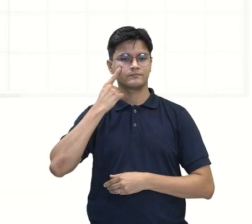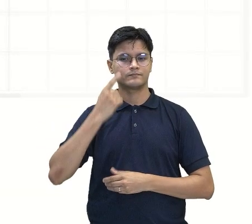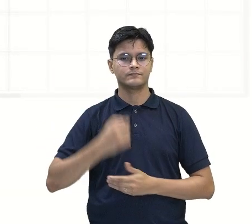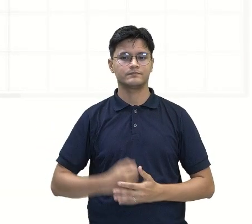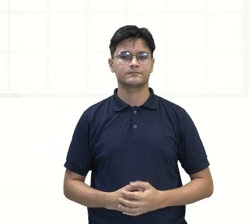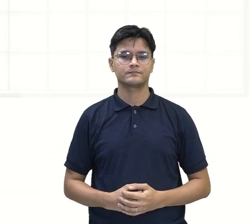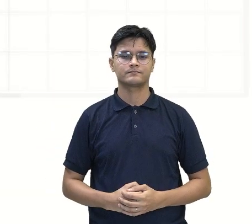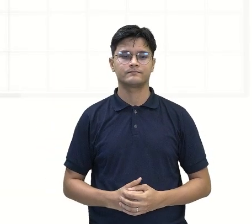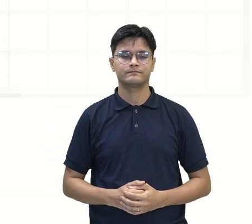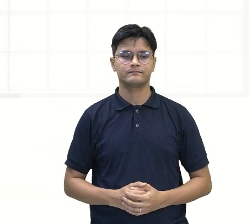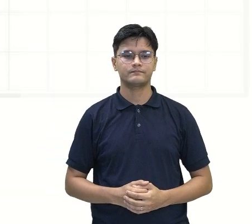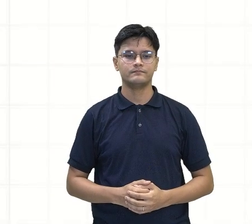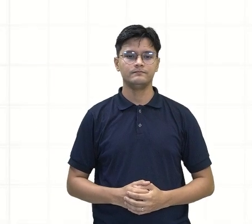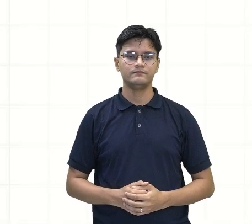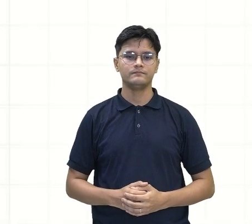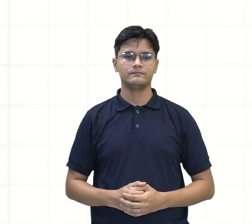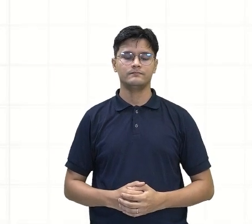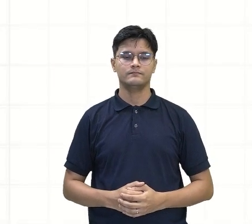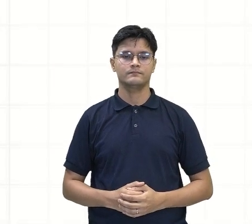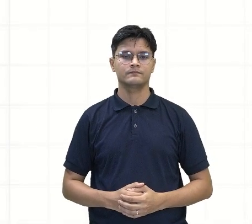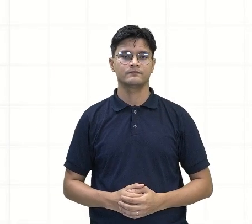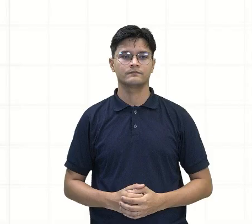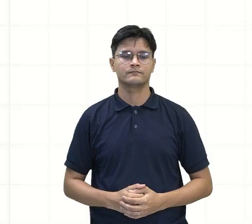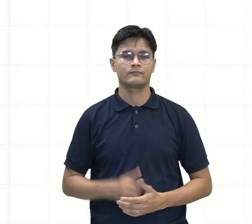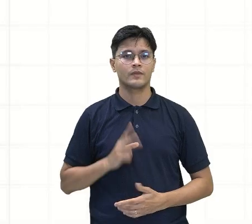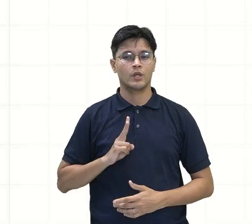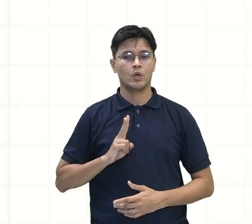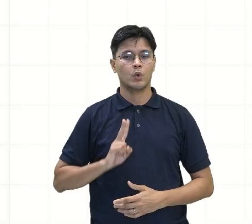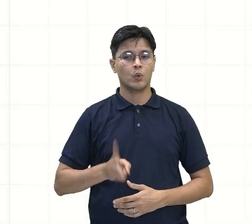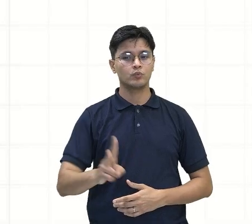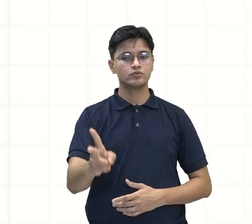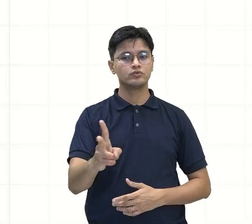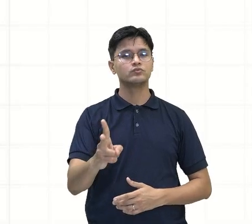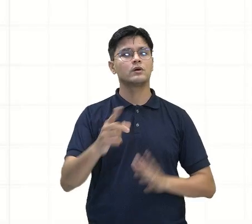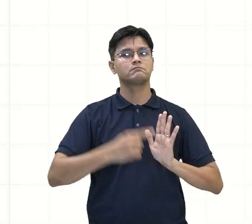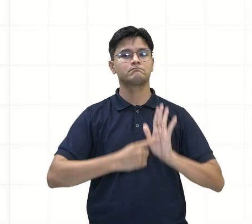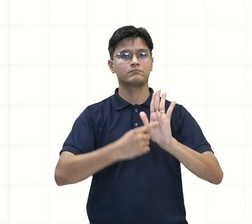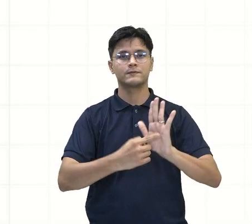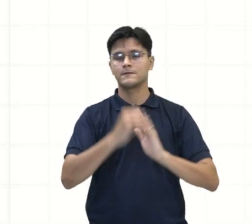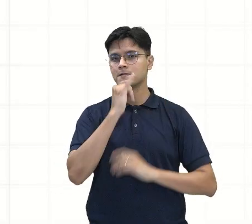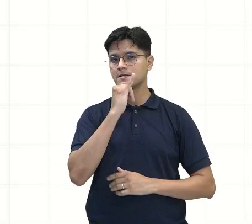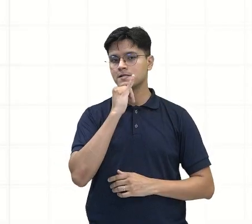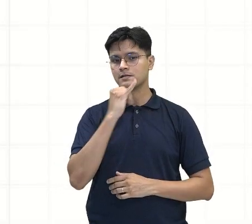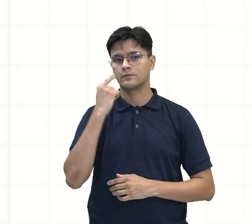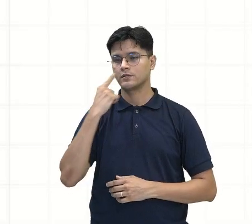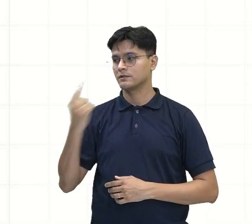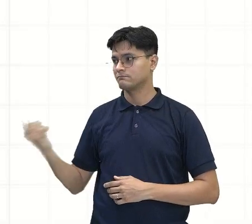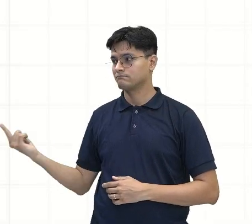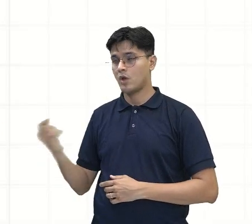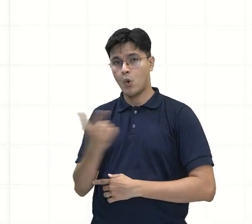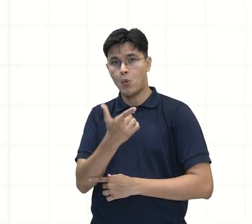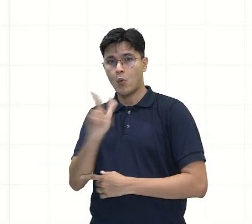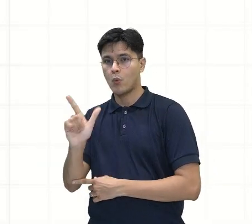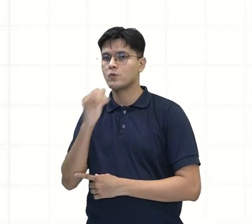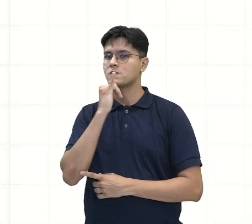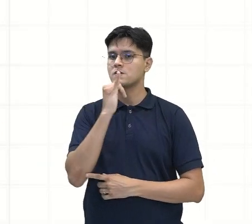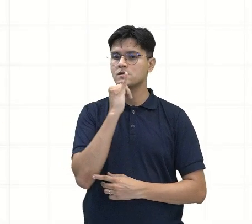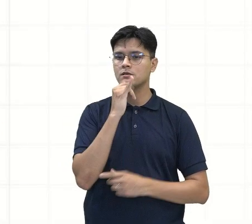Muito bem. Seguindo aqui com os nossos exemplos, temos aqui um outro exemplo